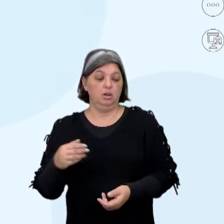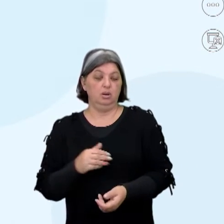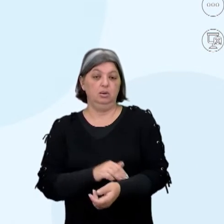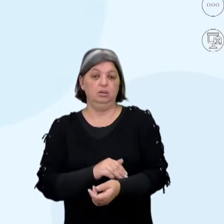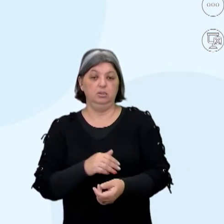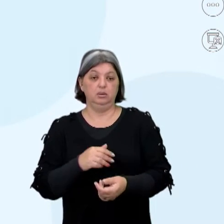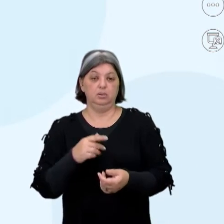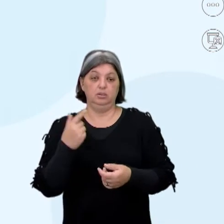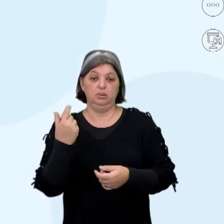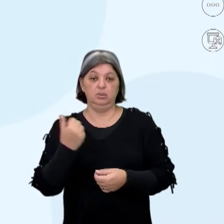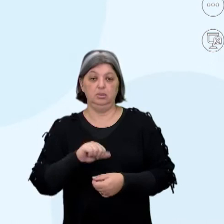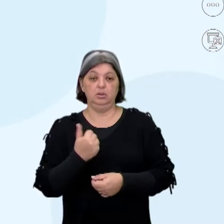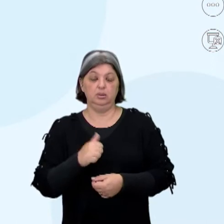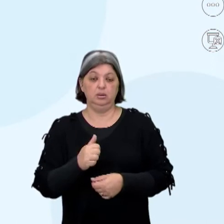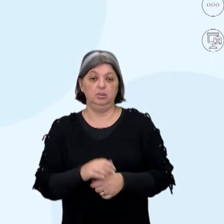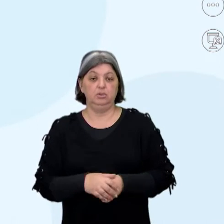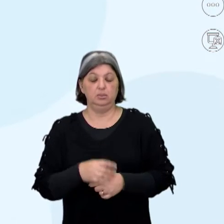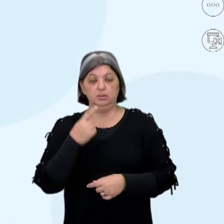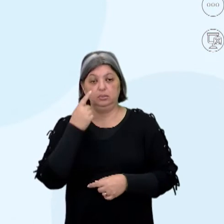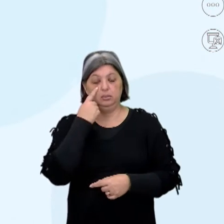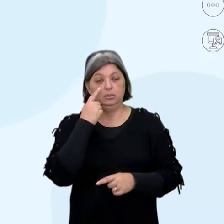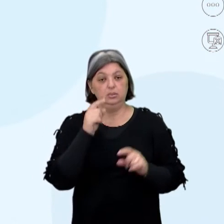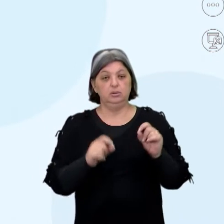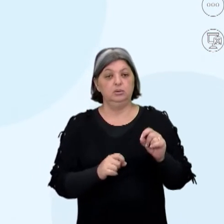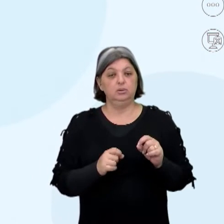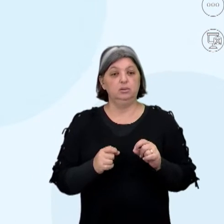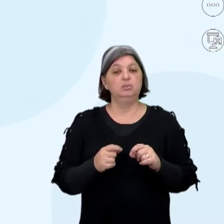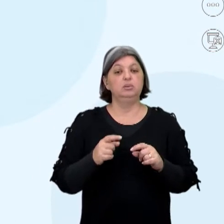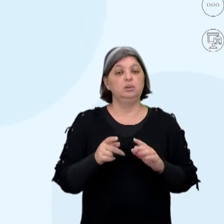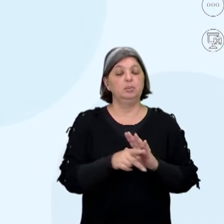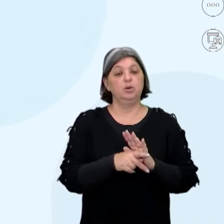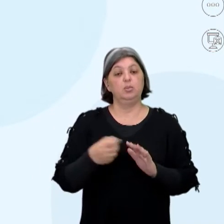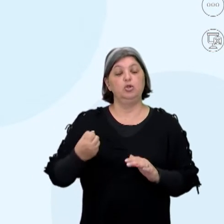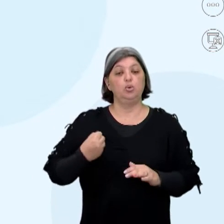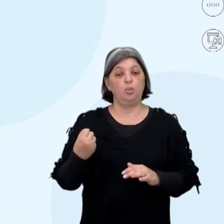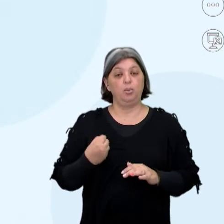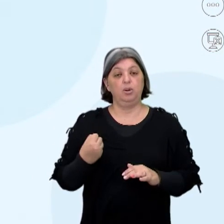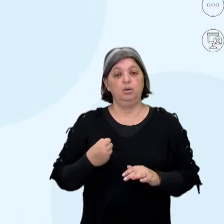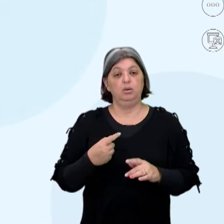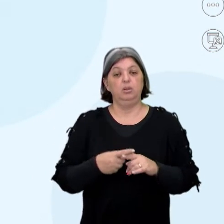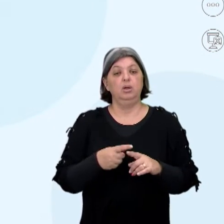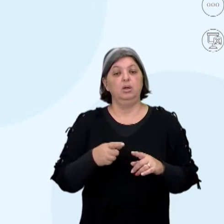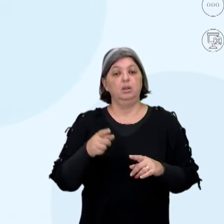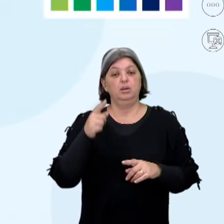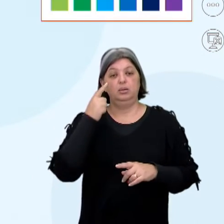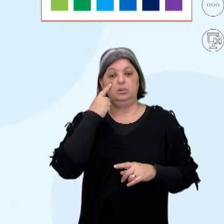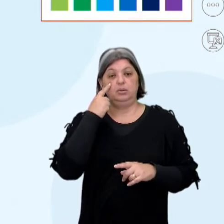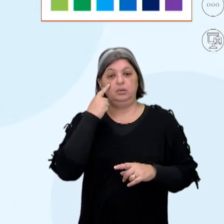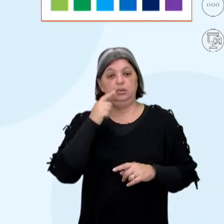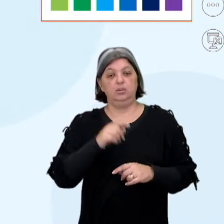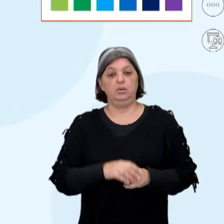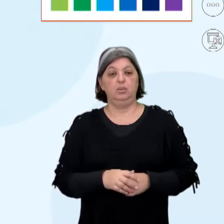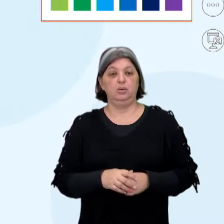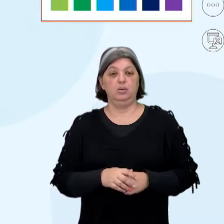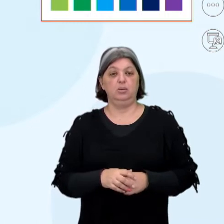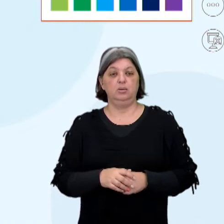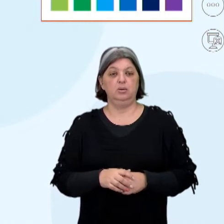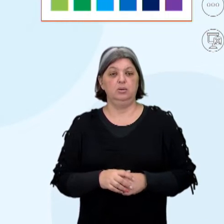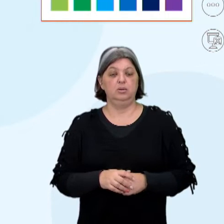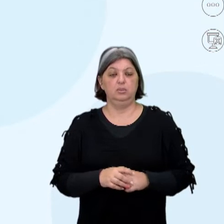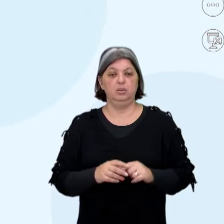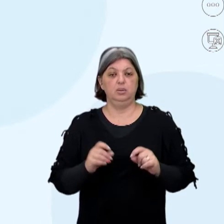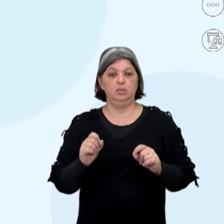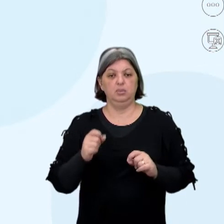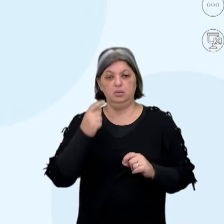assim, ó, some todos os termos, some todos esses valores. E aí a gente tem os valores obtidos, no caso aí